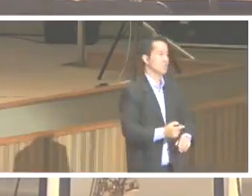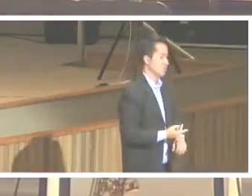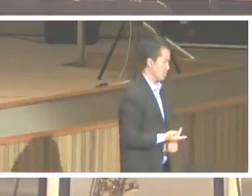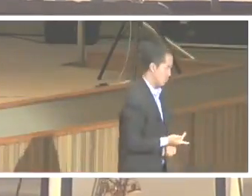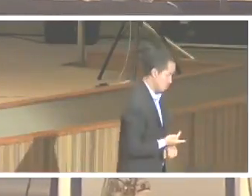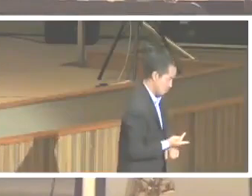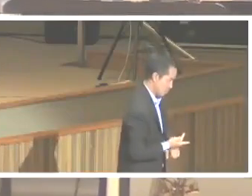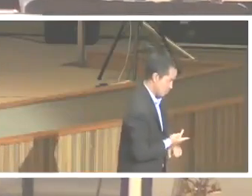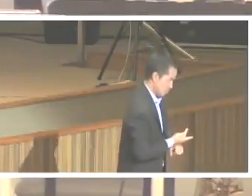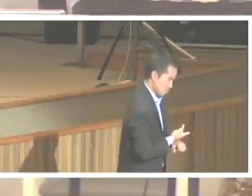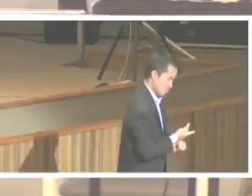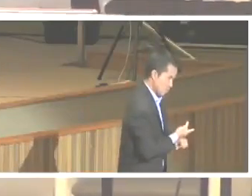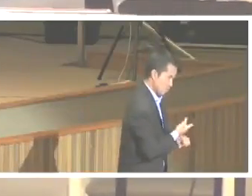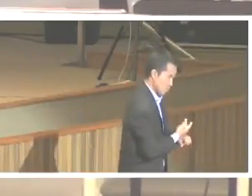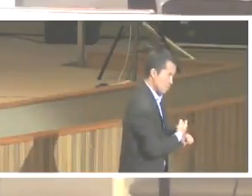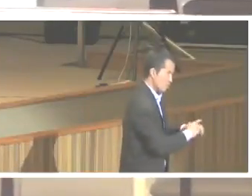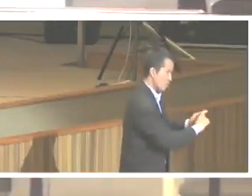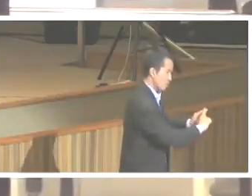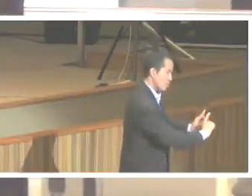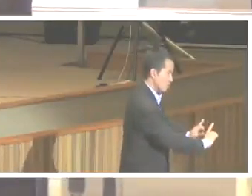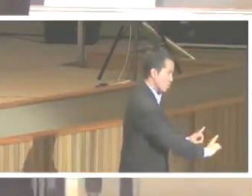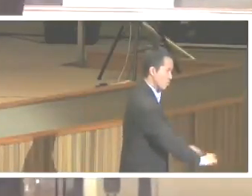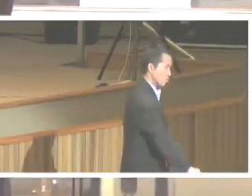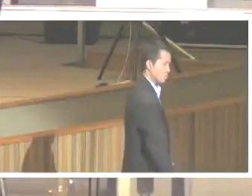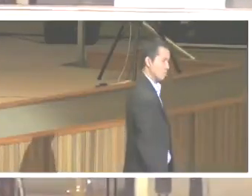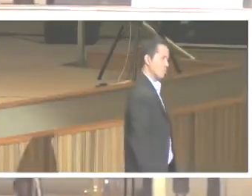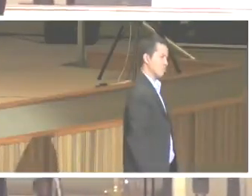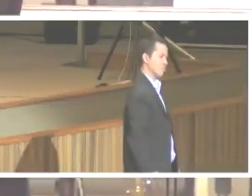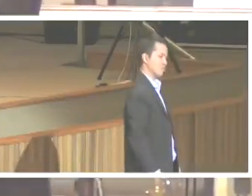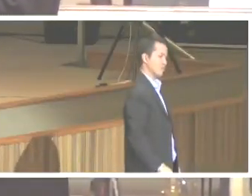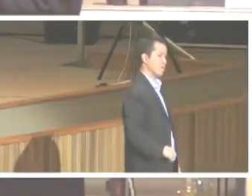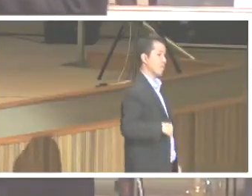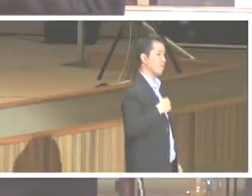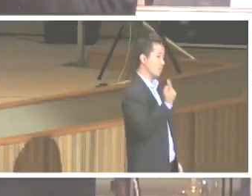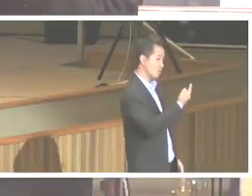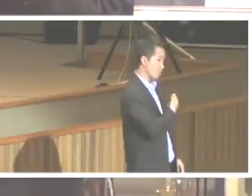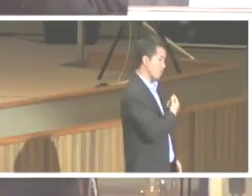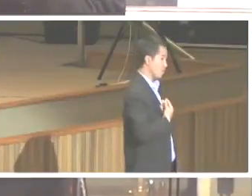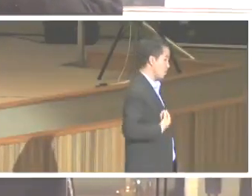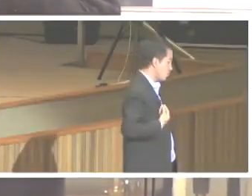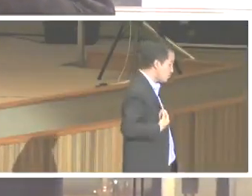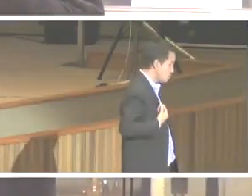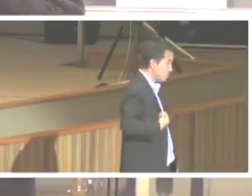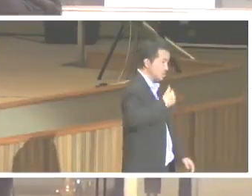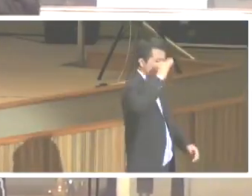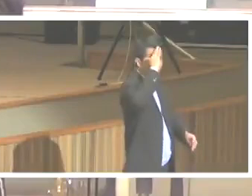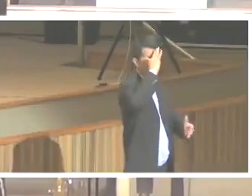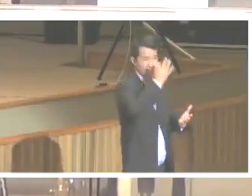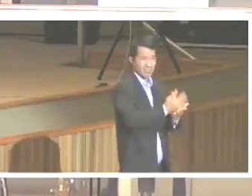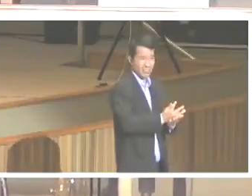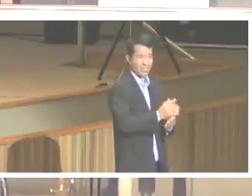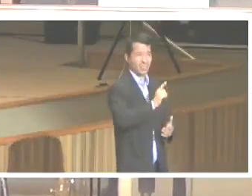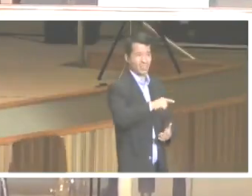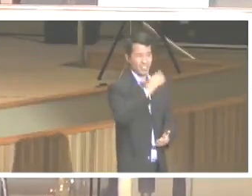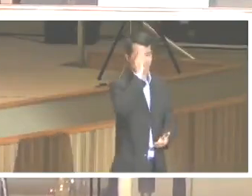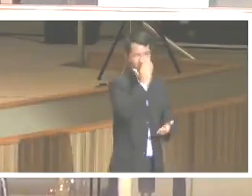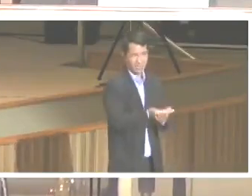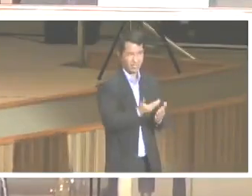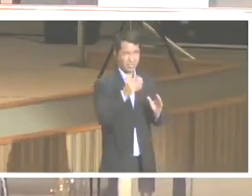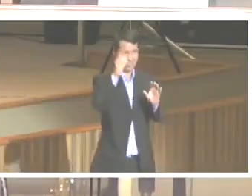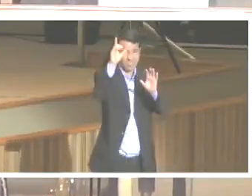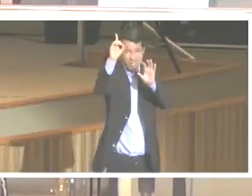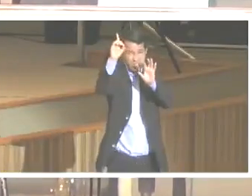o grande desafio da fé é aceitar ser sócio de deus dos seus